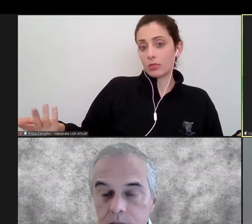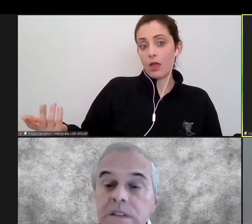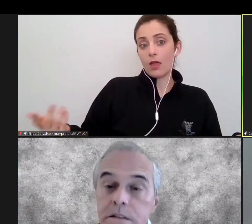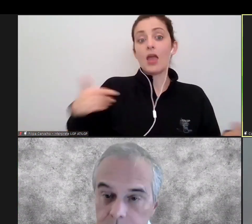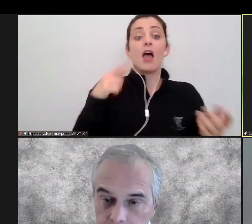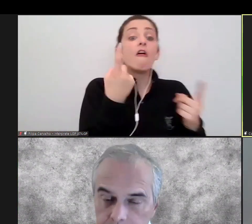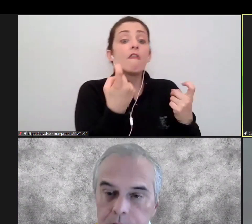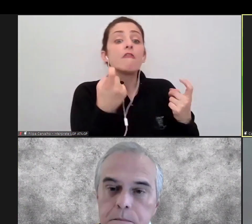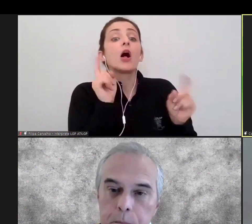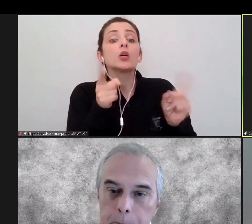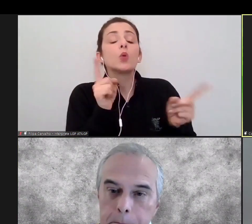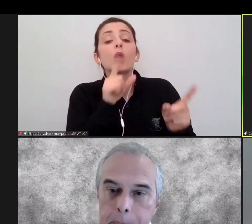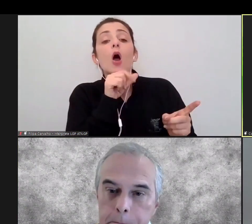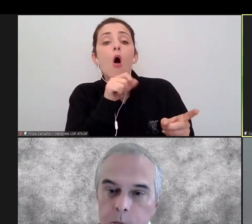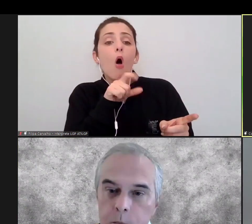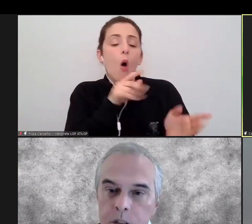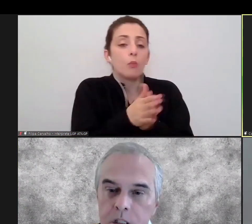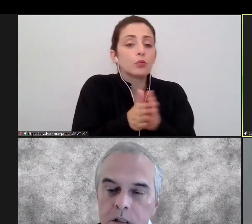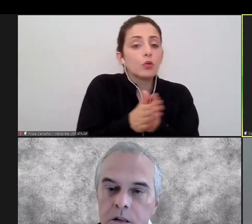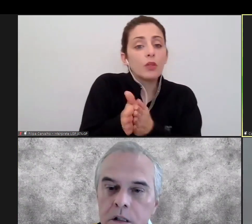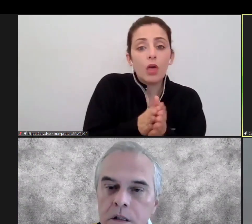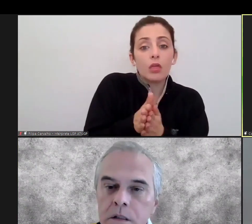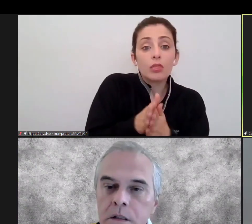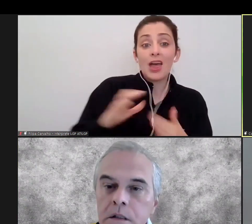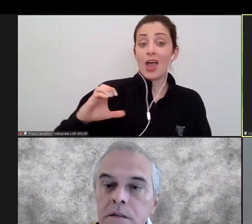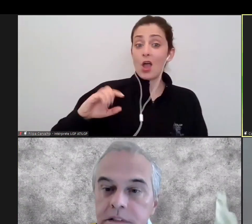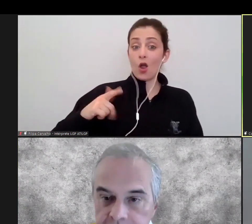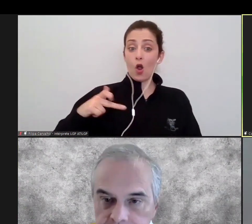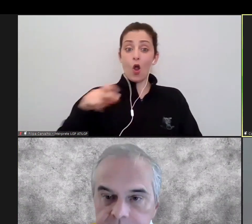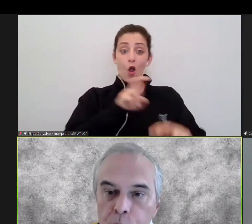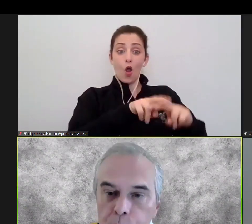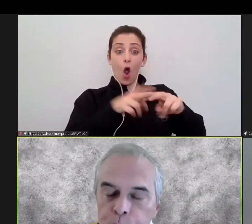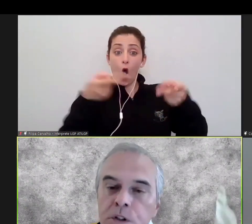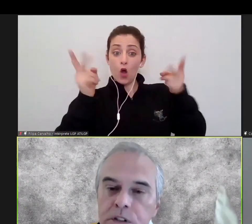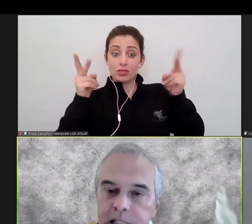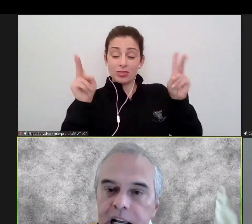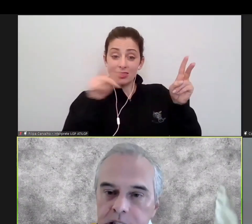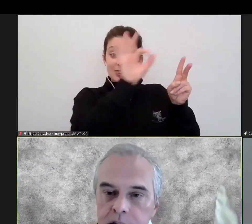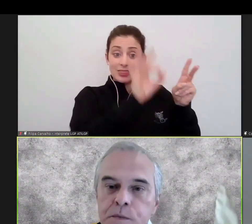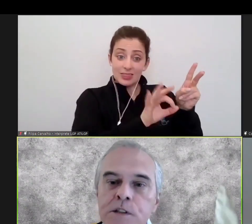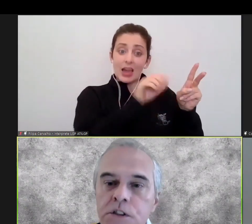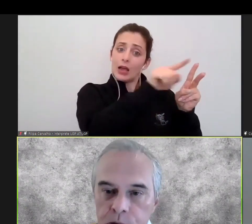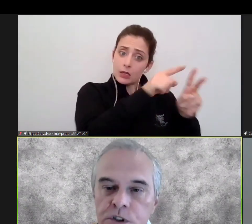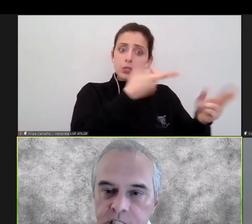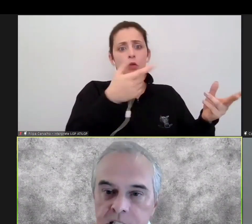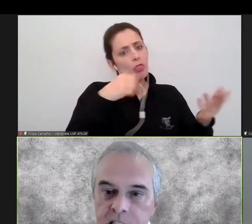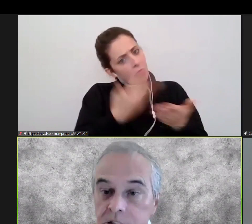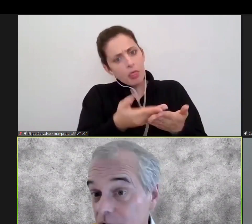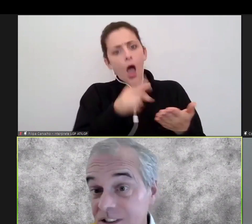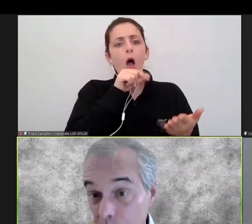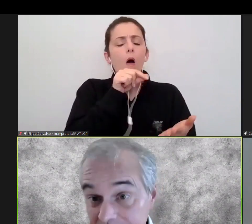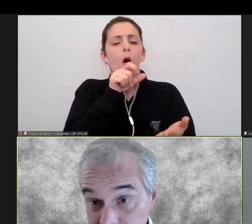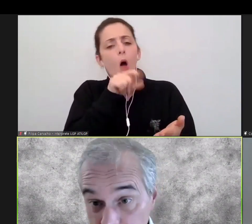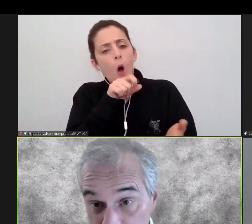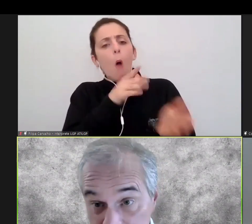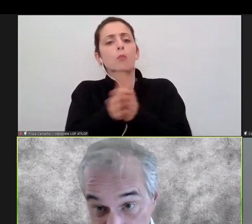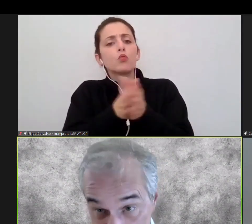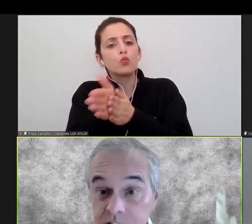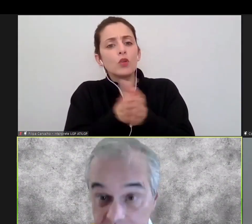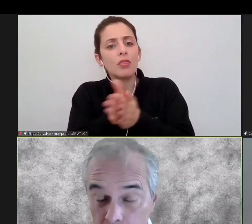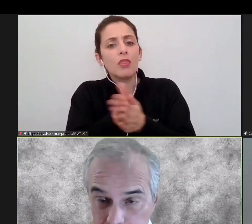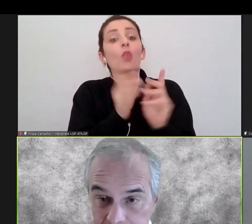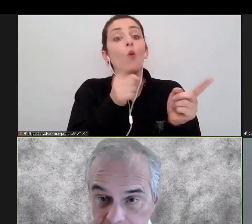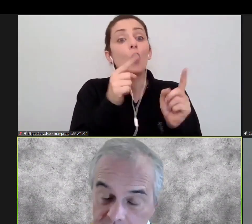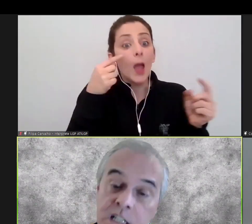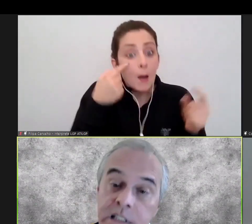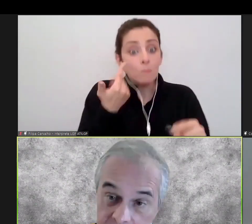não é? As cotas aí deram essa oportunidade, no fundo. Dessa oportunidade das pessoas demonstrarem que elas não são preguiçosas, que elas